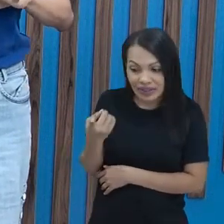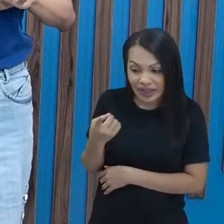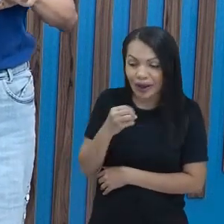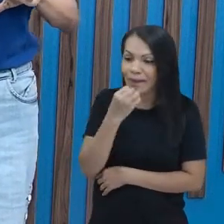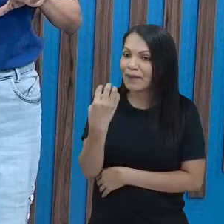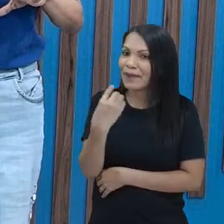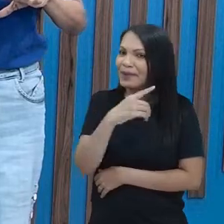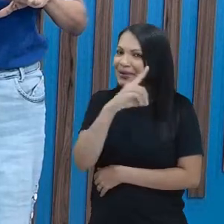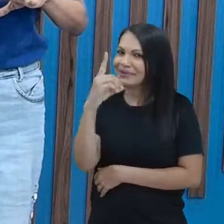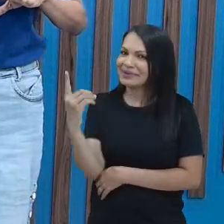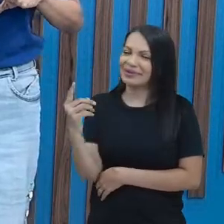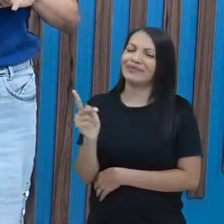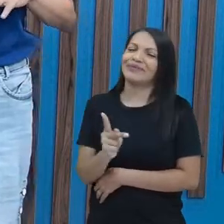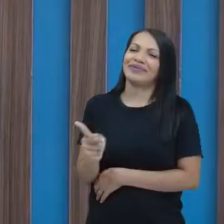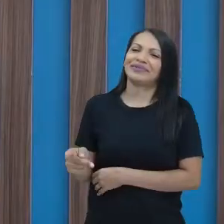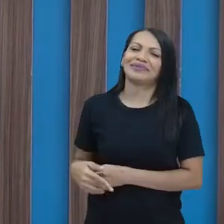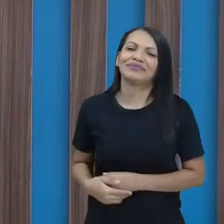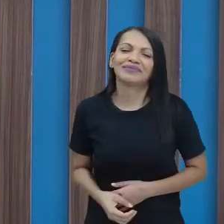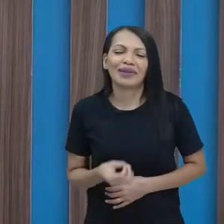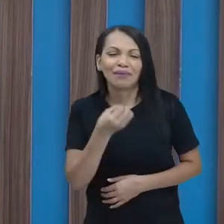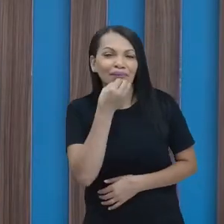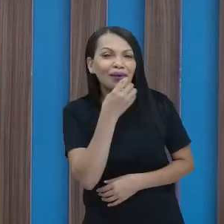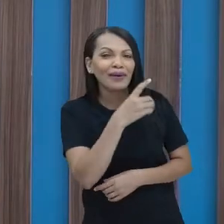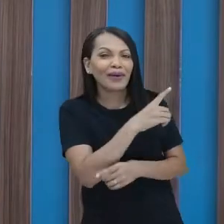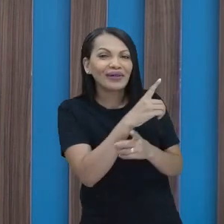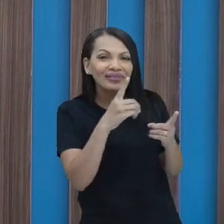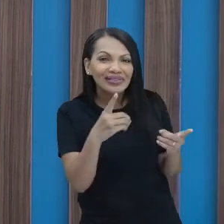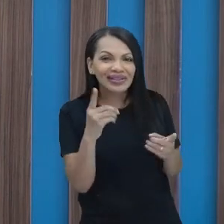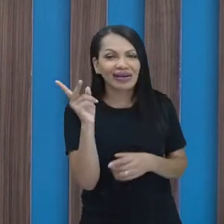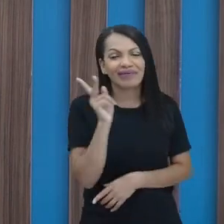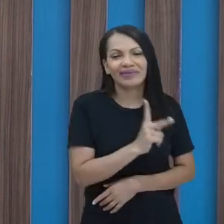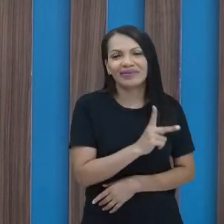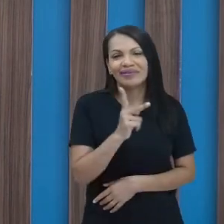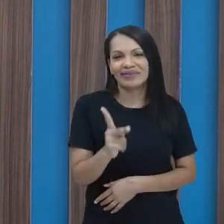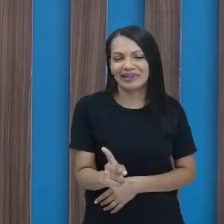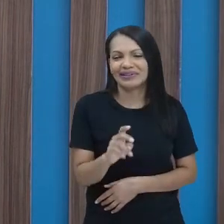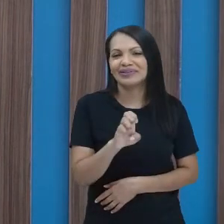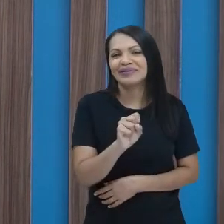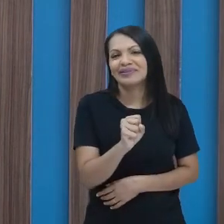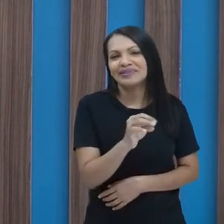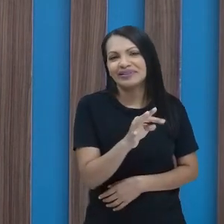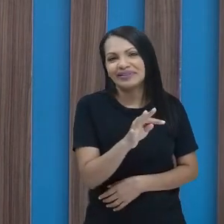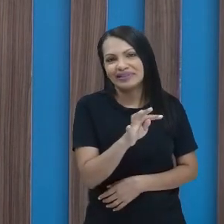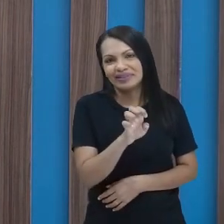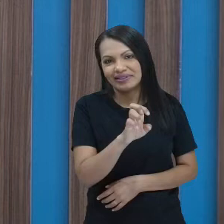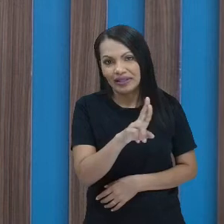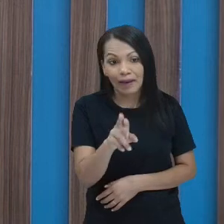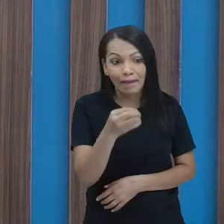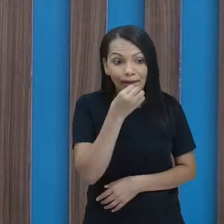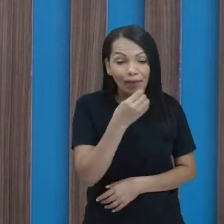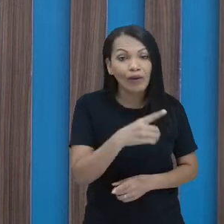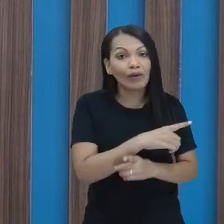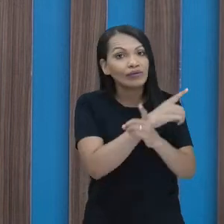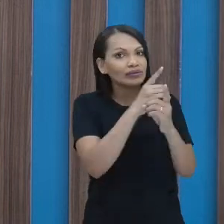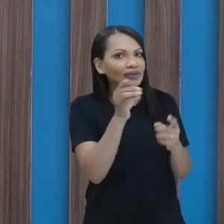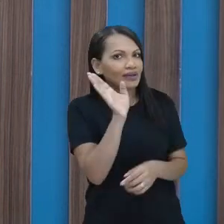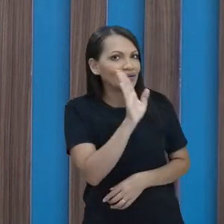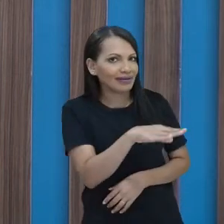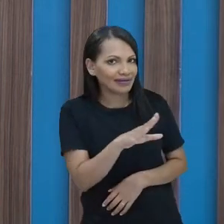Bom dia, professora. Bom dia, professora Esté. Bom dia, crianças.